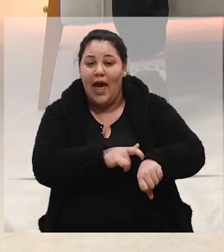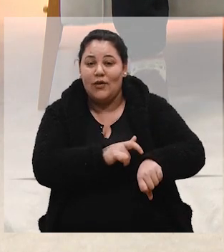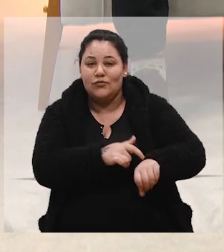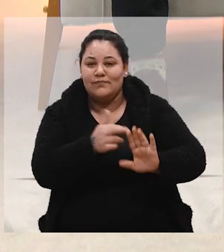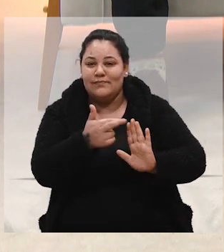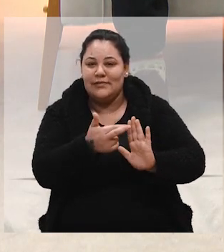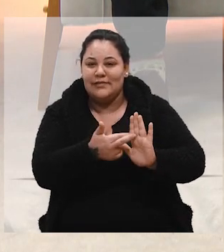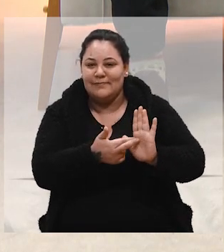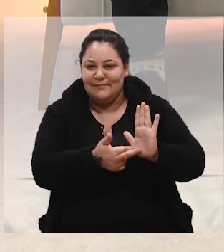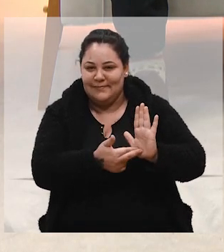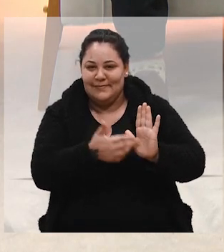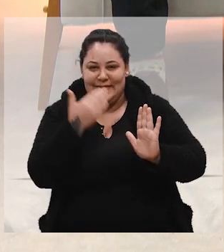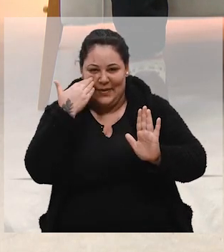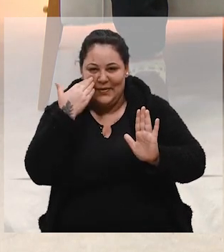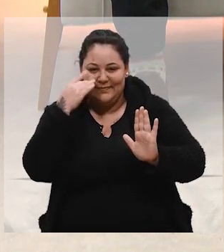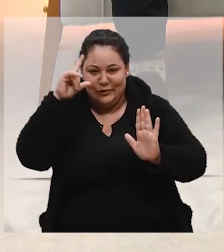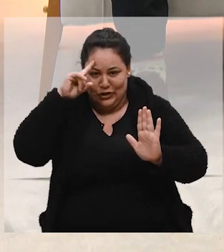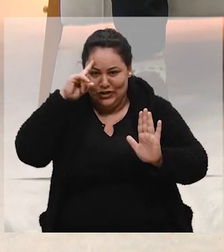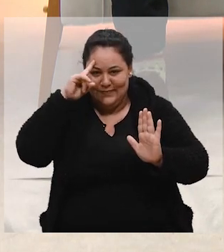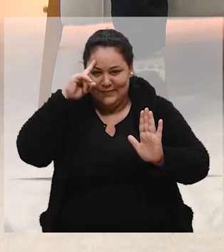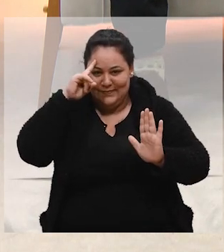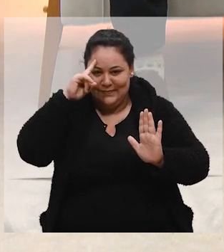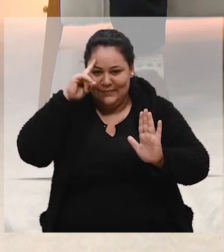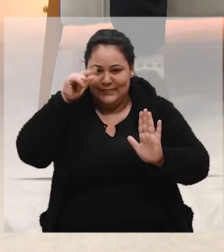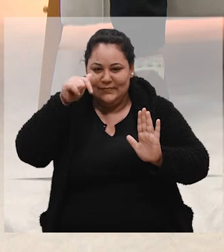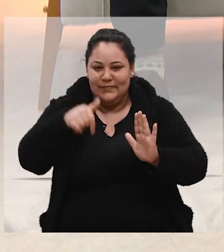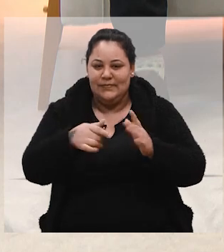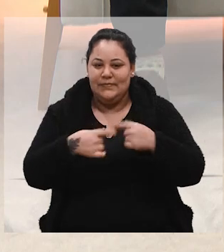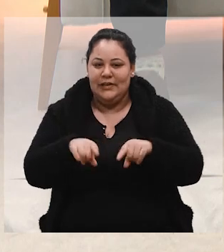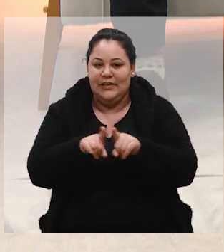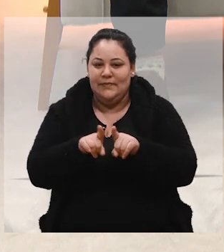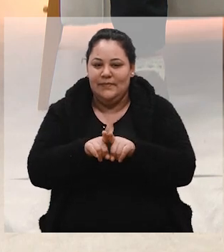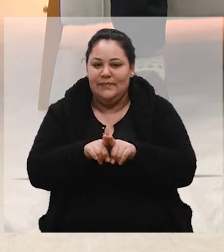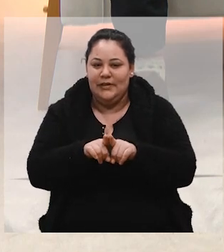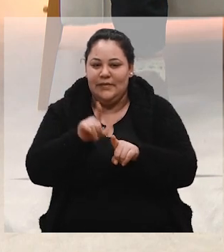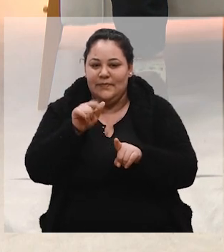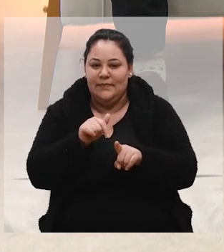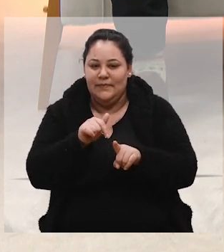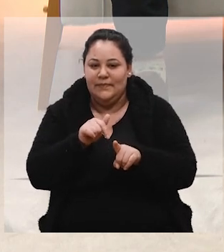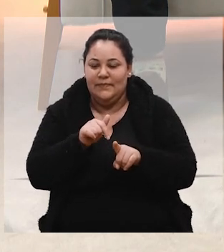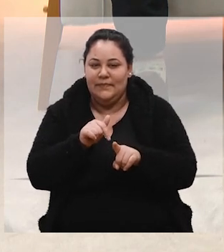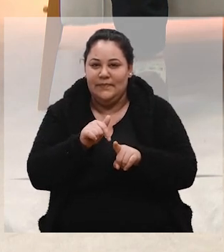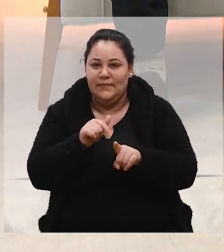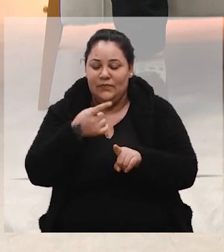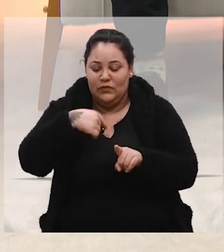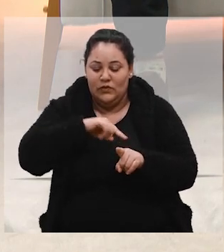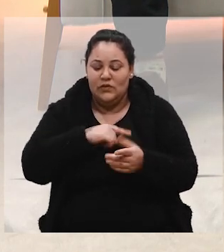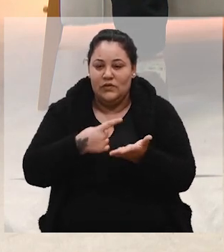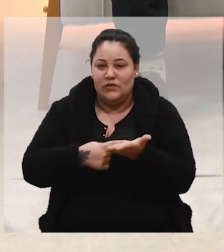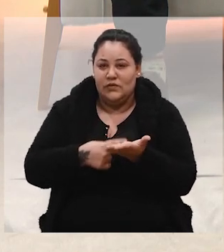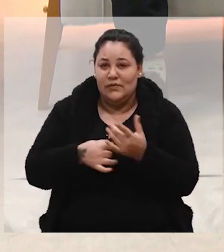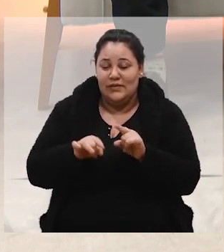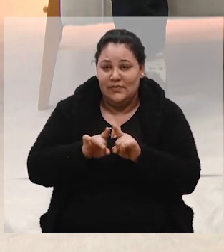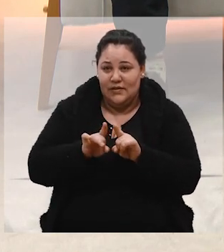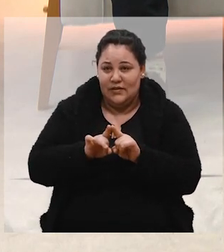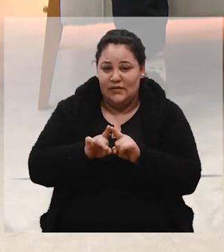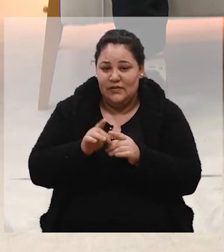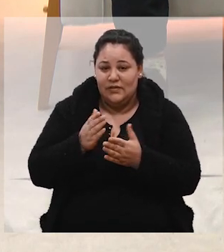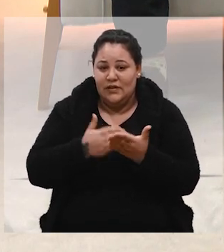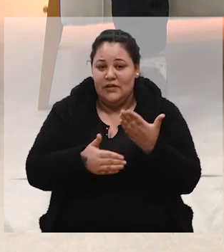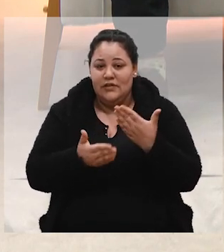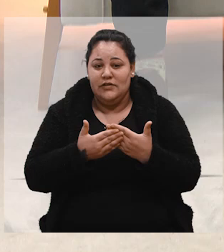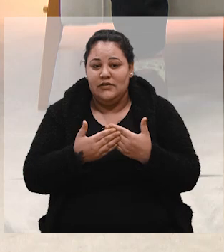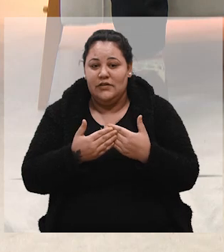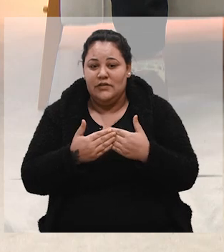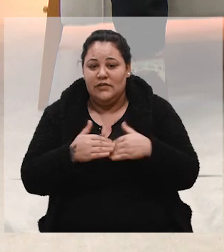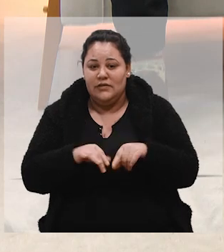rotinas. Por exemplo, eu e o Arthur aqui vimos conversando antes de irmos ao ar e combinamos aqui todo o